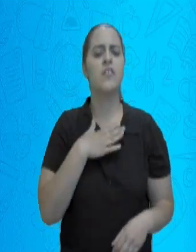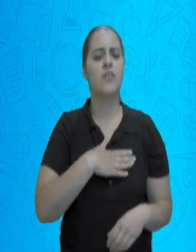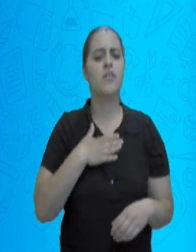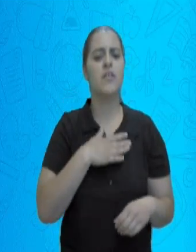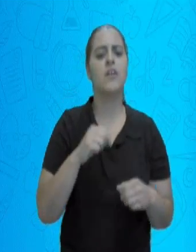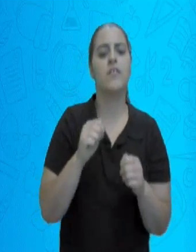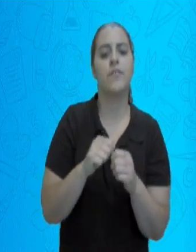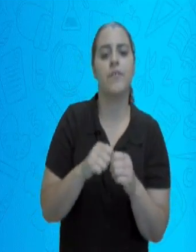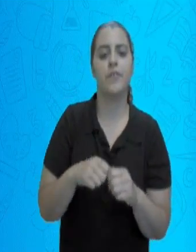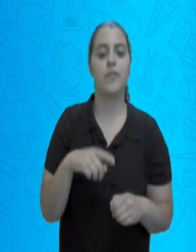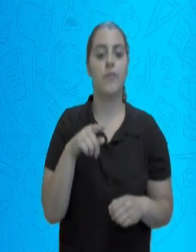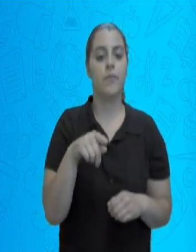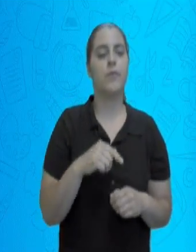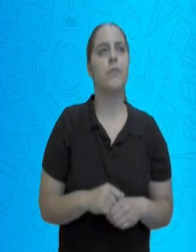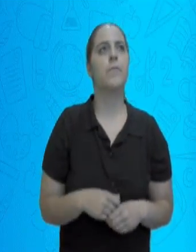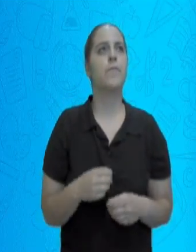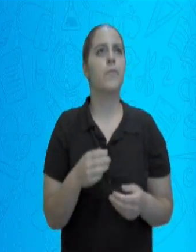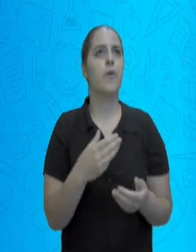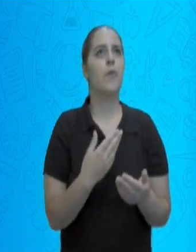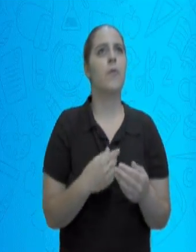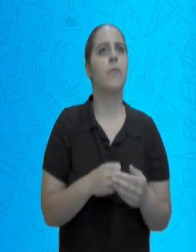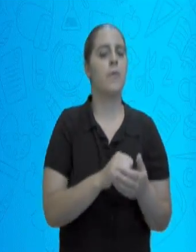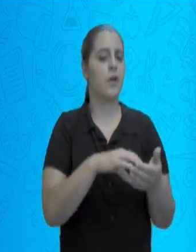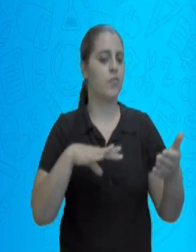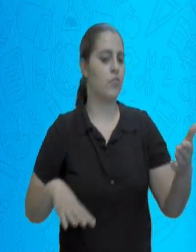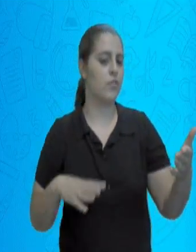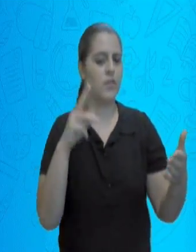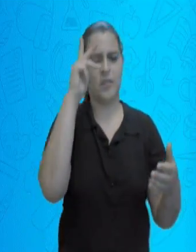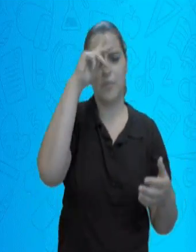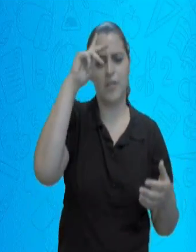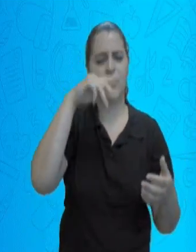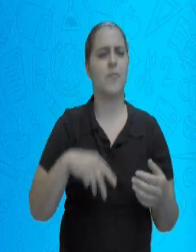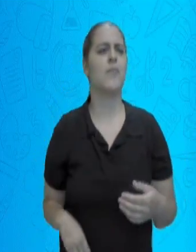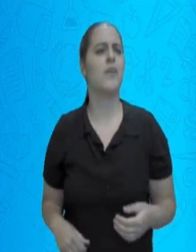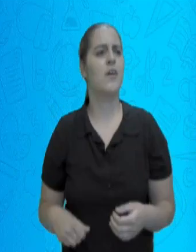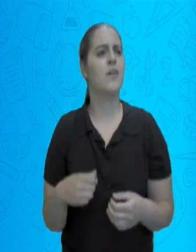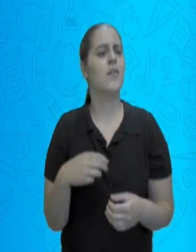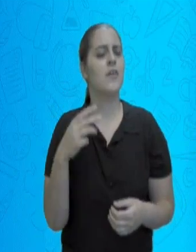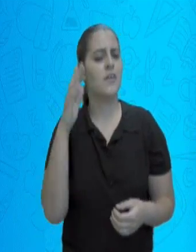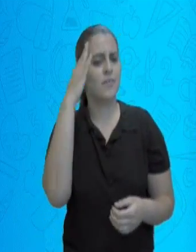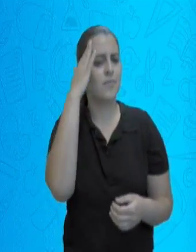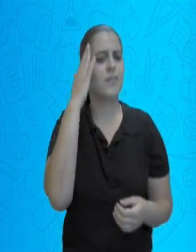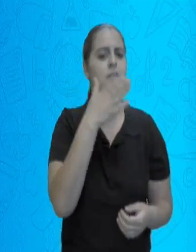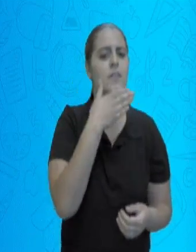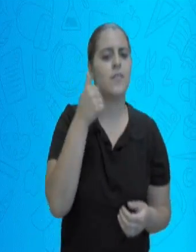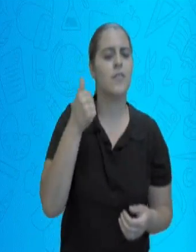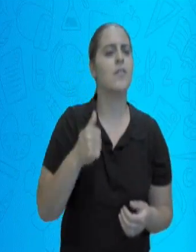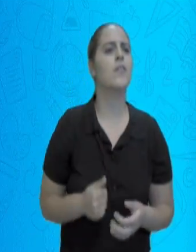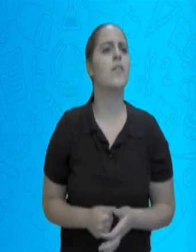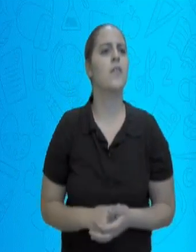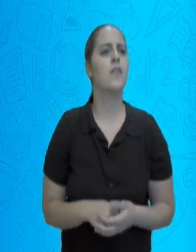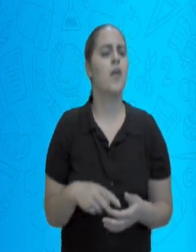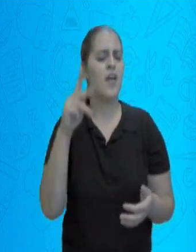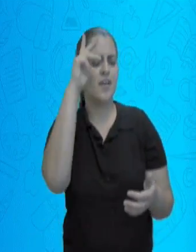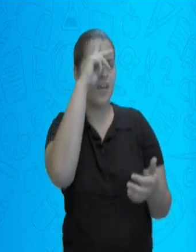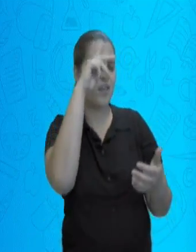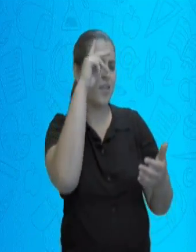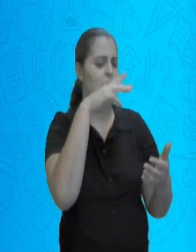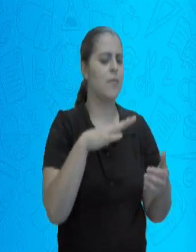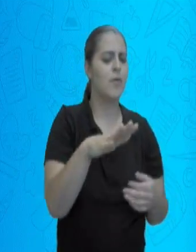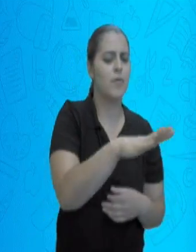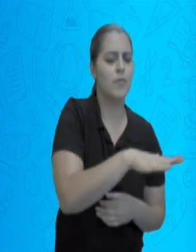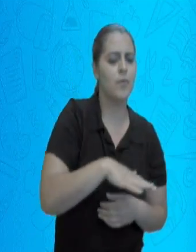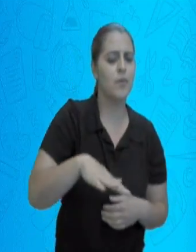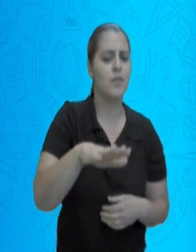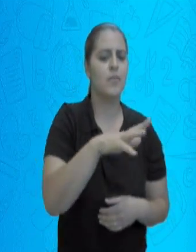você fizesse hoje como atividade para relembrar e fixar o conteúdo que a gente aprendeu? Relembrar alguns